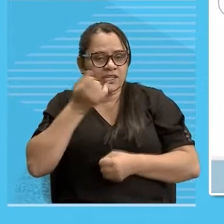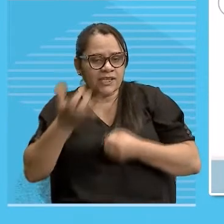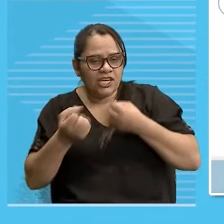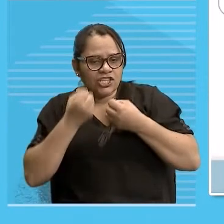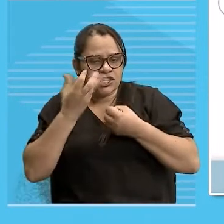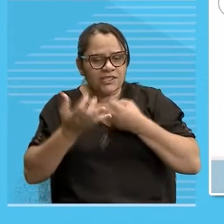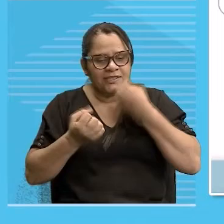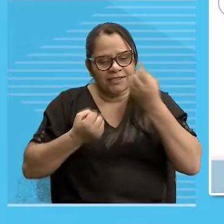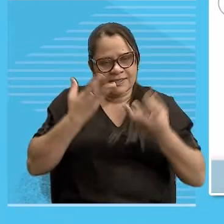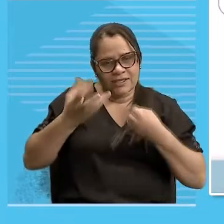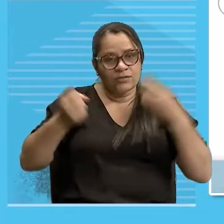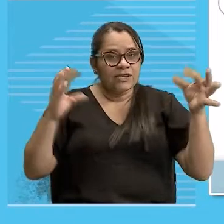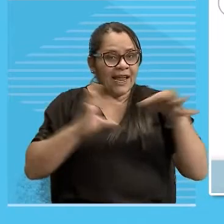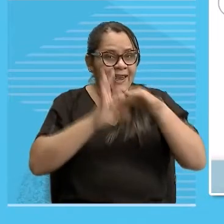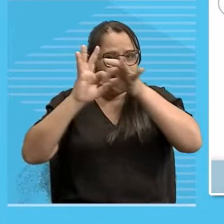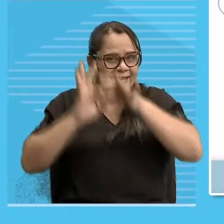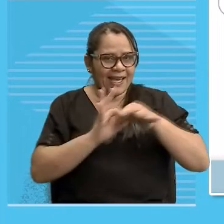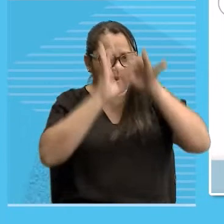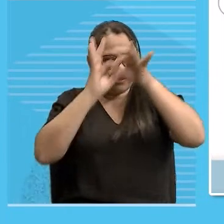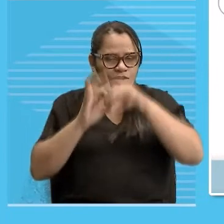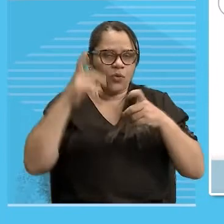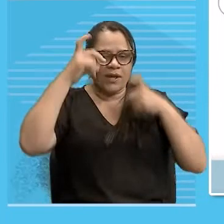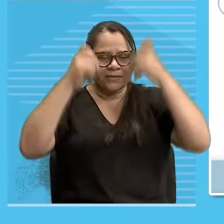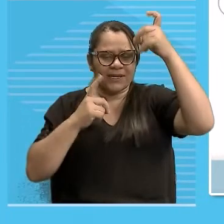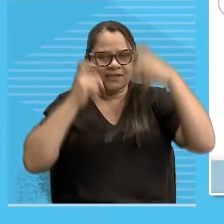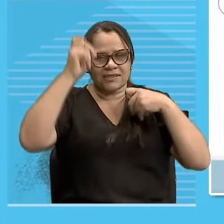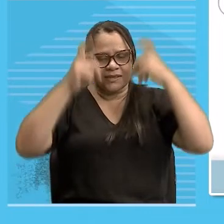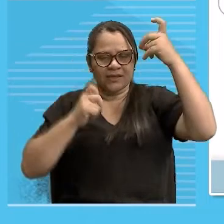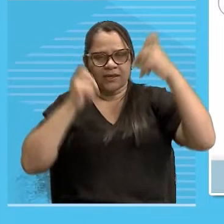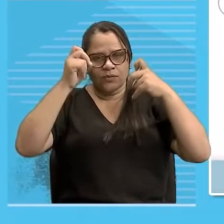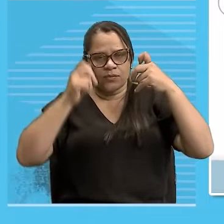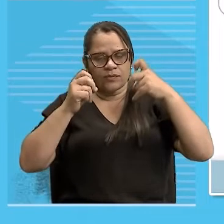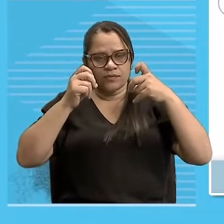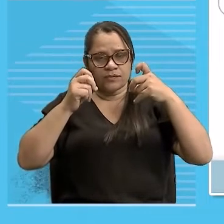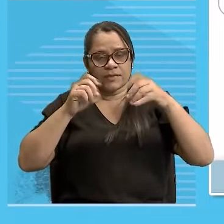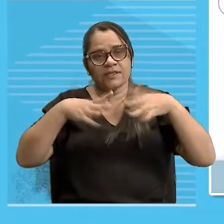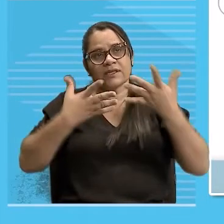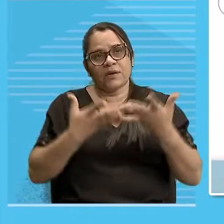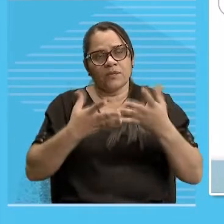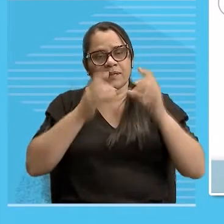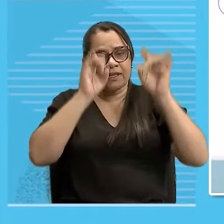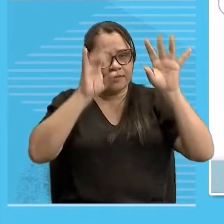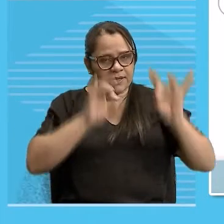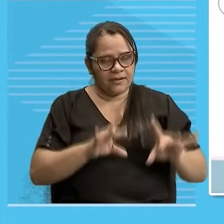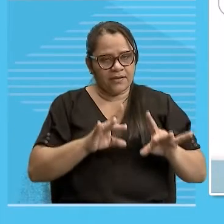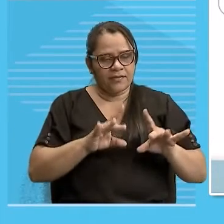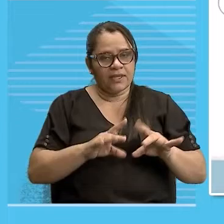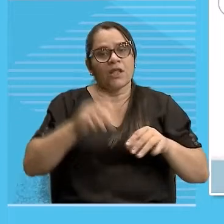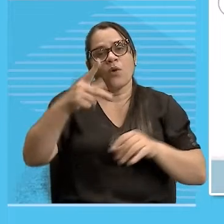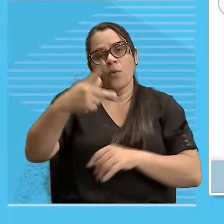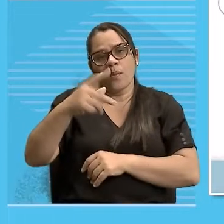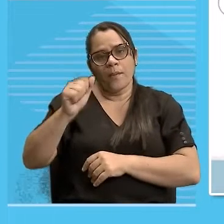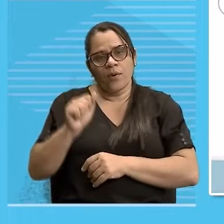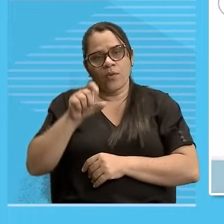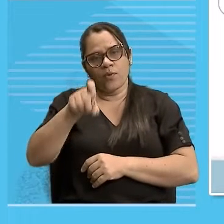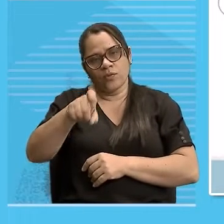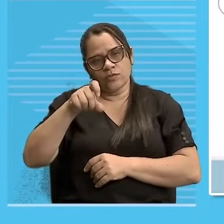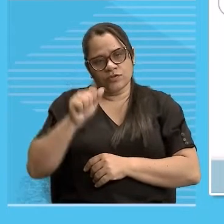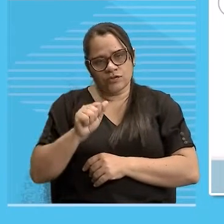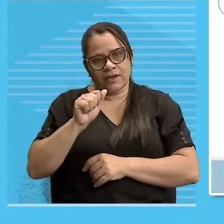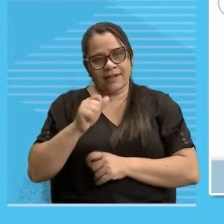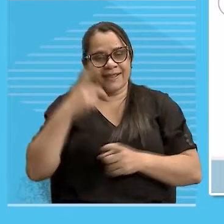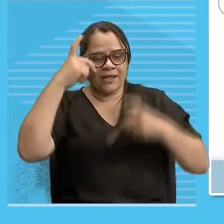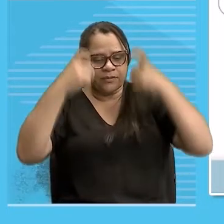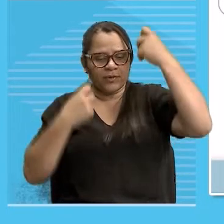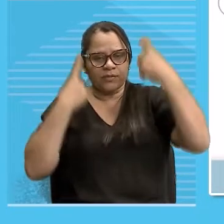das expressões faciais, ela vai expressar uma significação específica. Por exemplo, eu acredito aí que esse poxa, seguido não